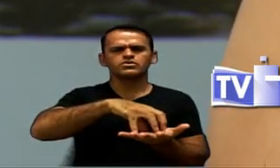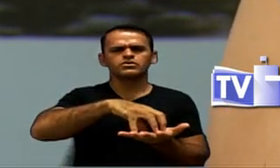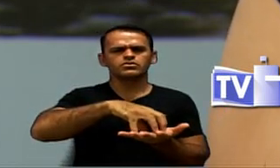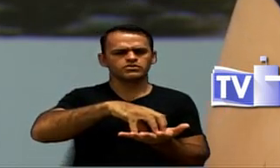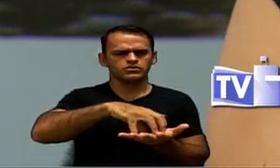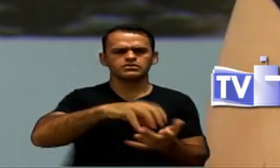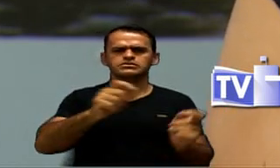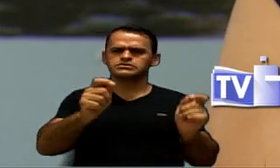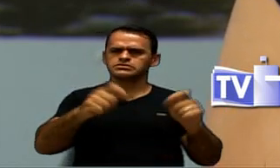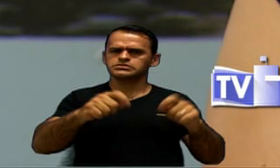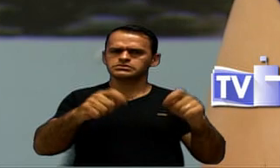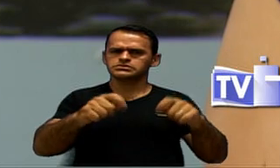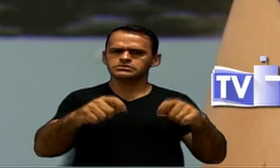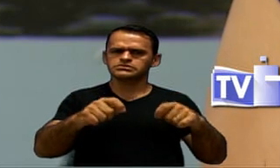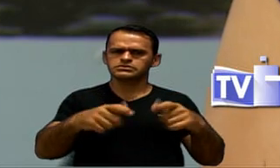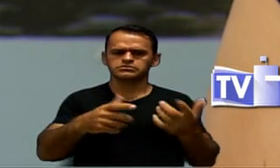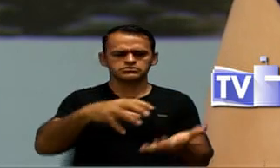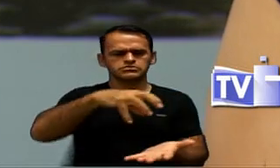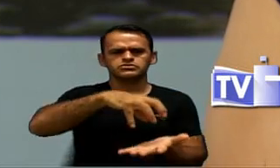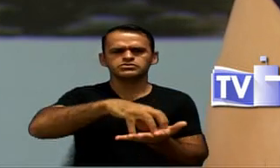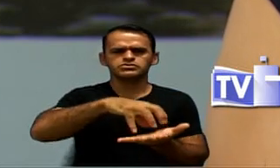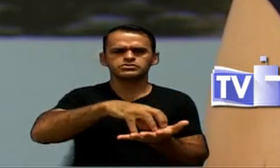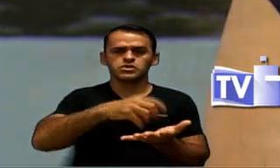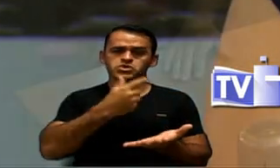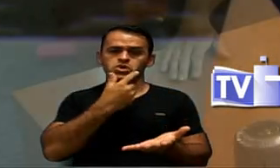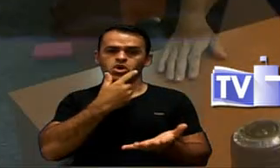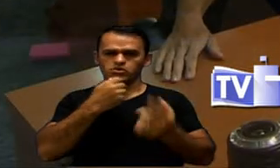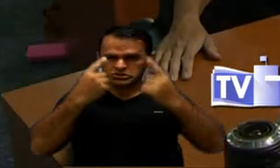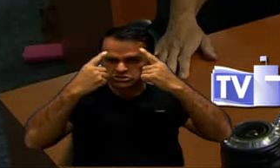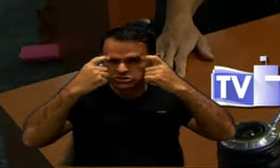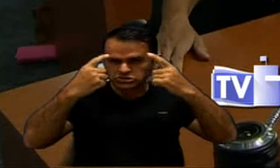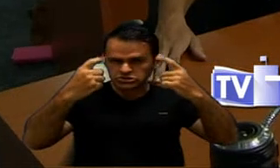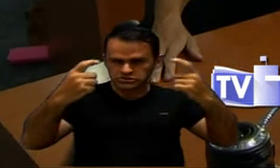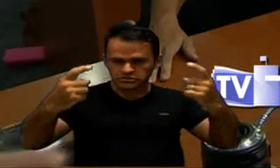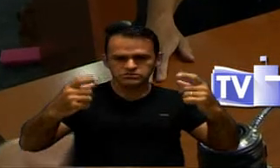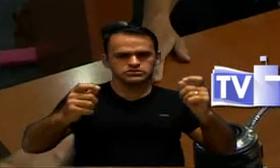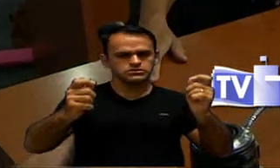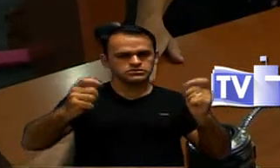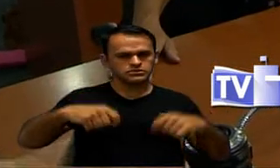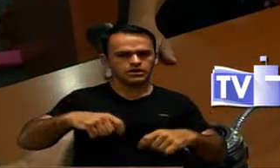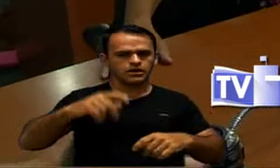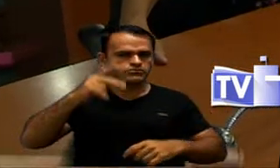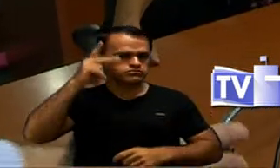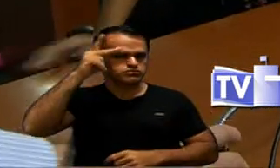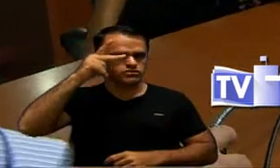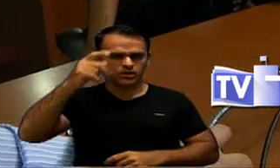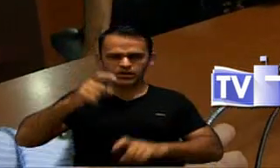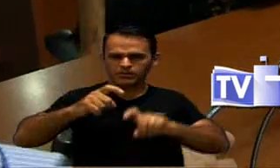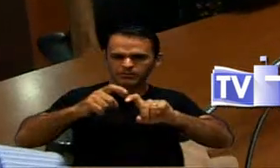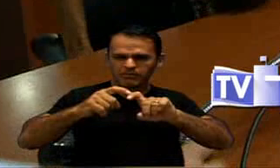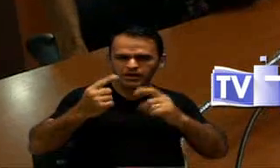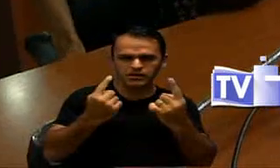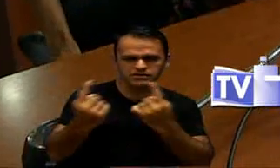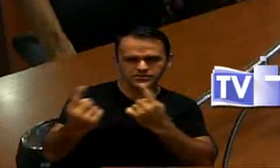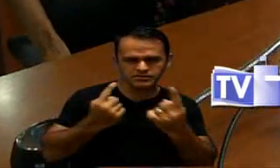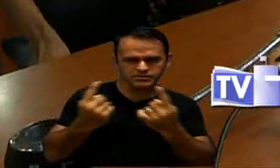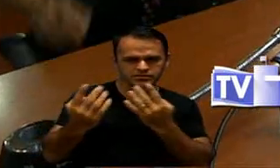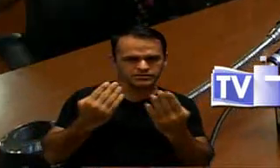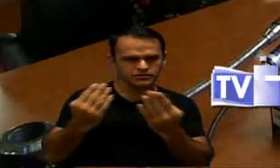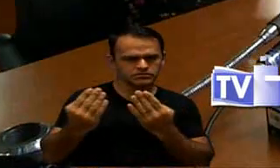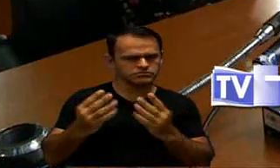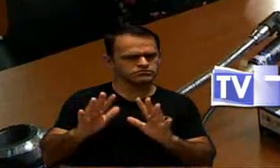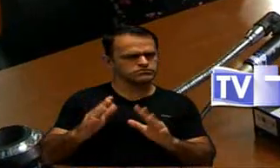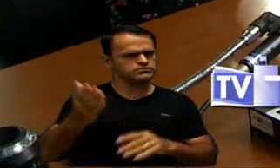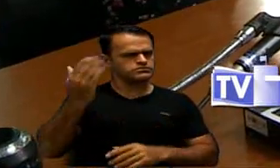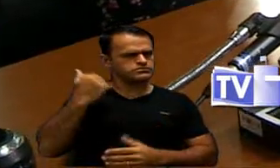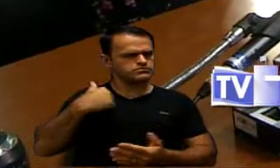de reabilitação do autor da violência doméstica. Aqui nós estamos aqui com a psicóloga. Né? E, no começo, eu vou ser